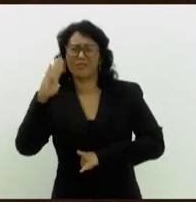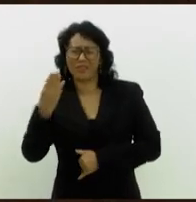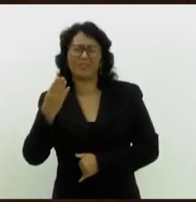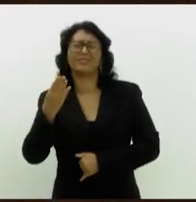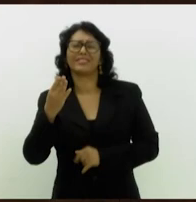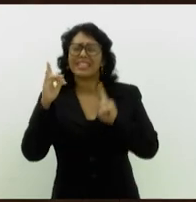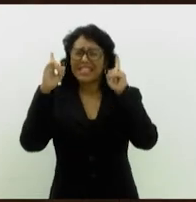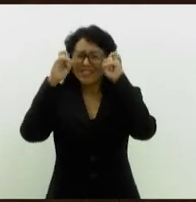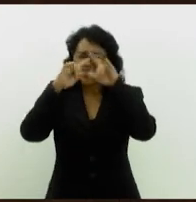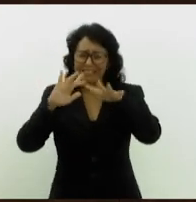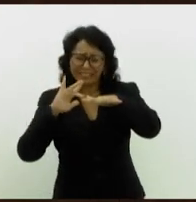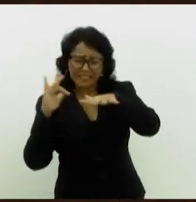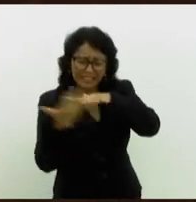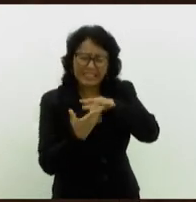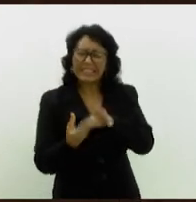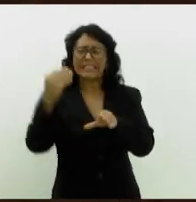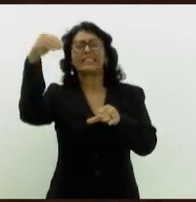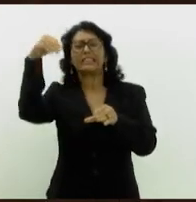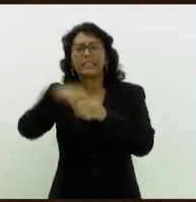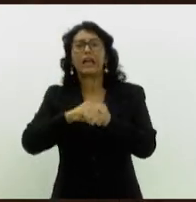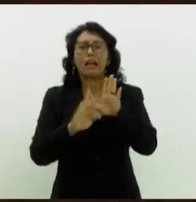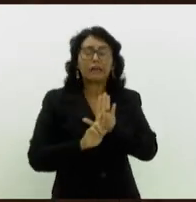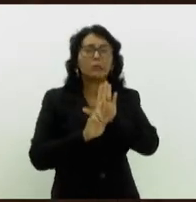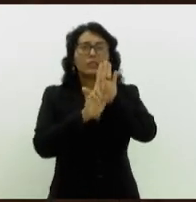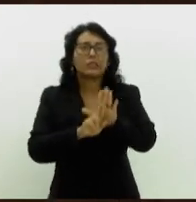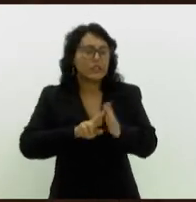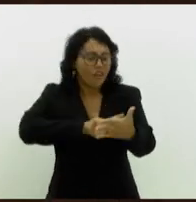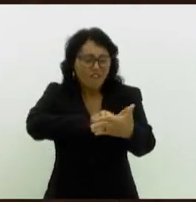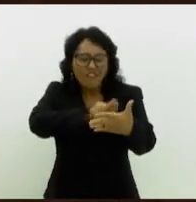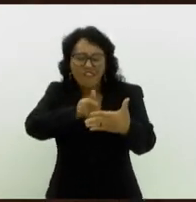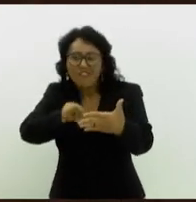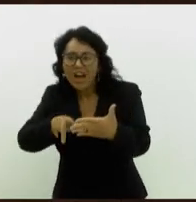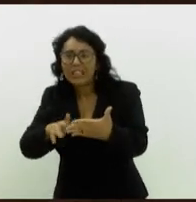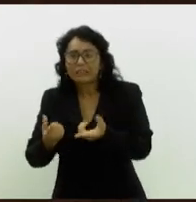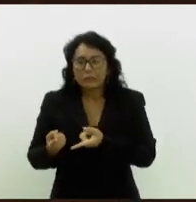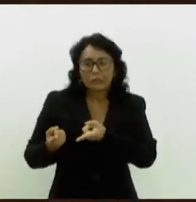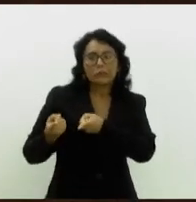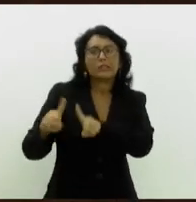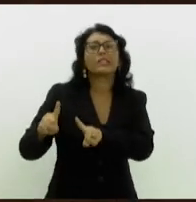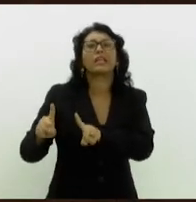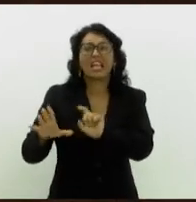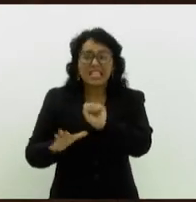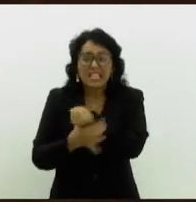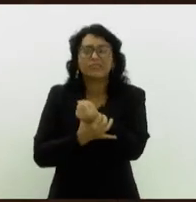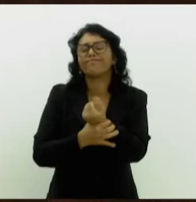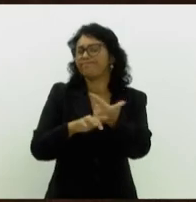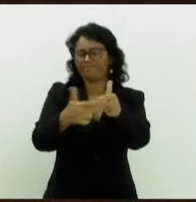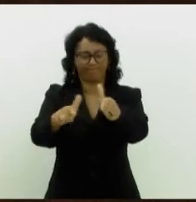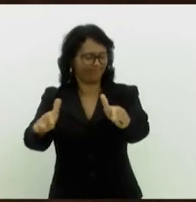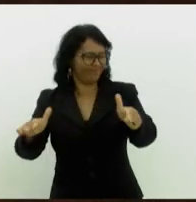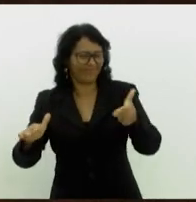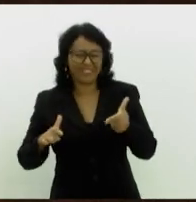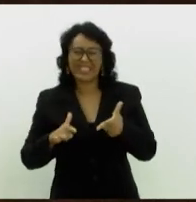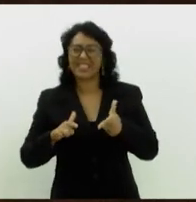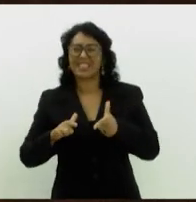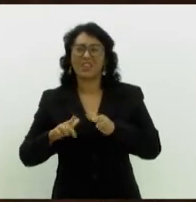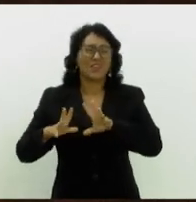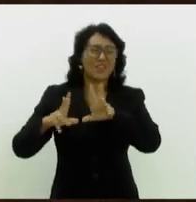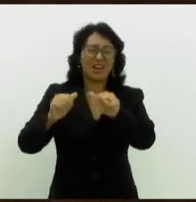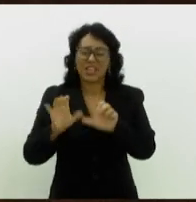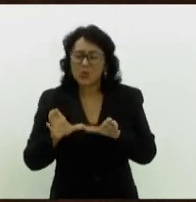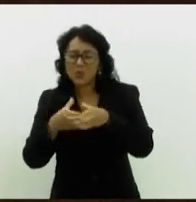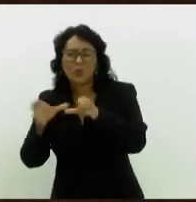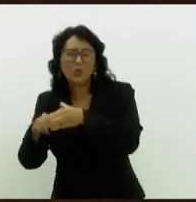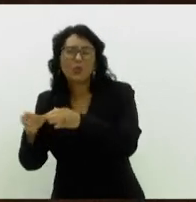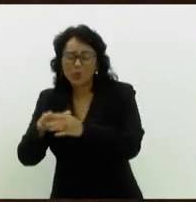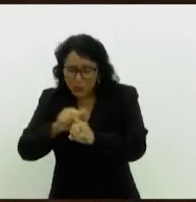em rede social representa uma série ameaça ao bem-estar tá e a segurança de diversos grupos sociais incluindo